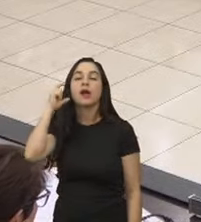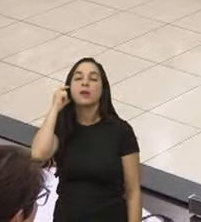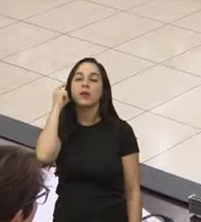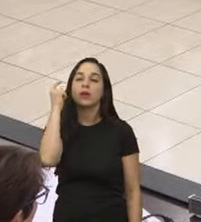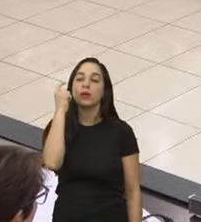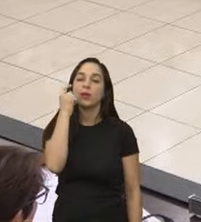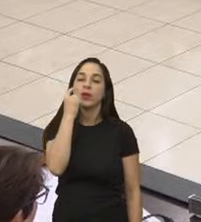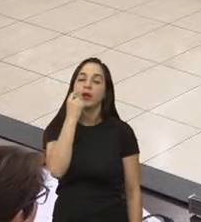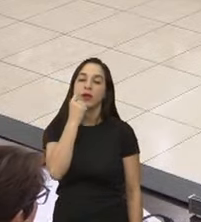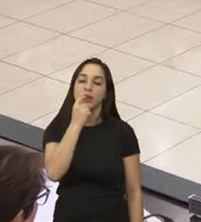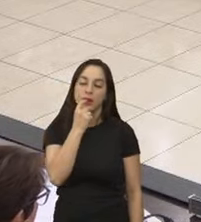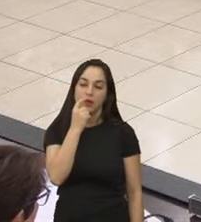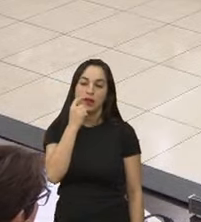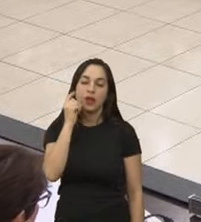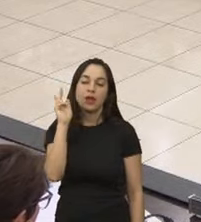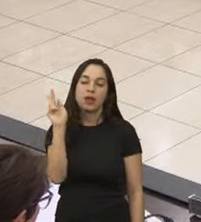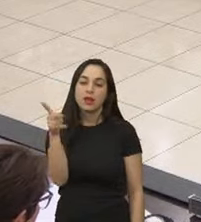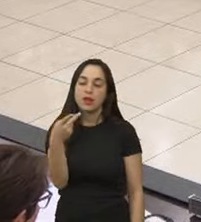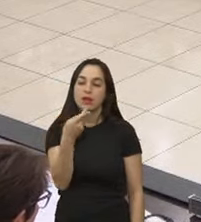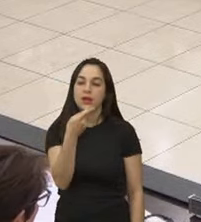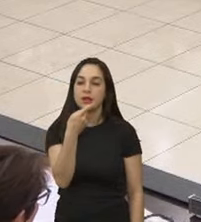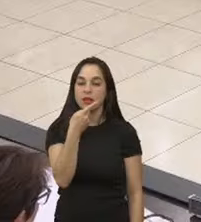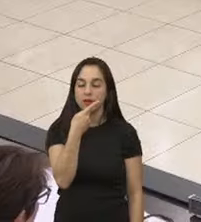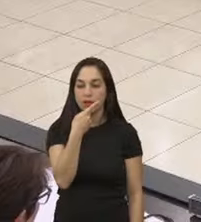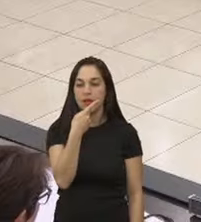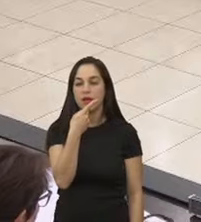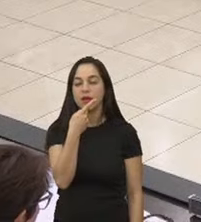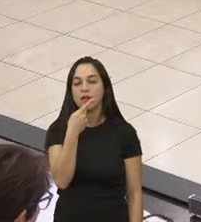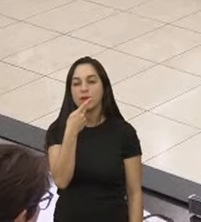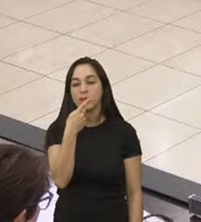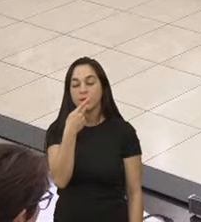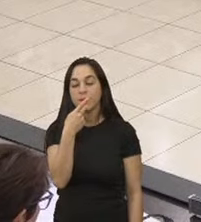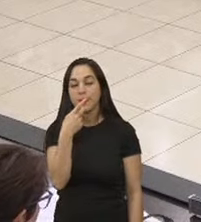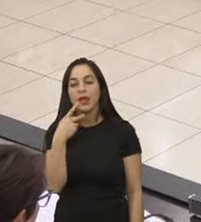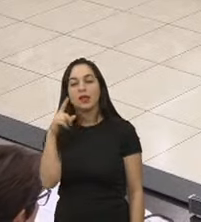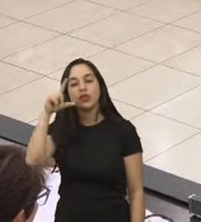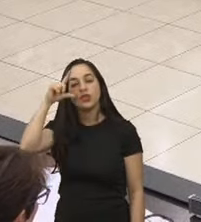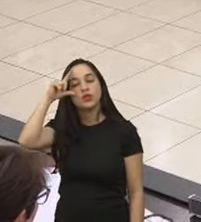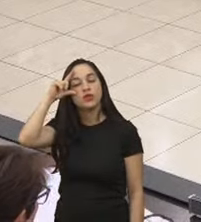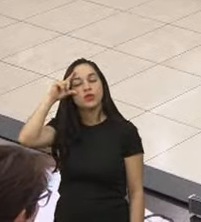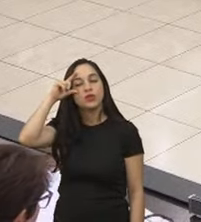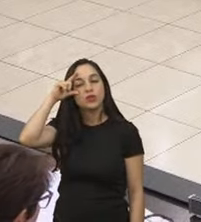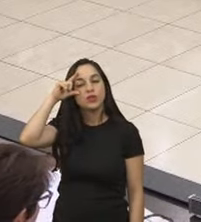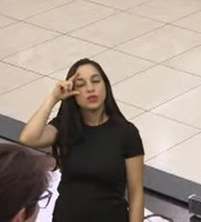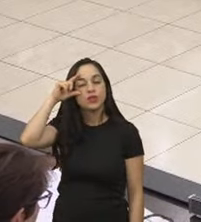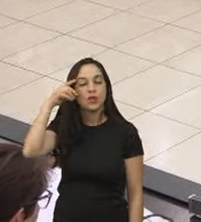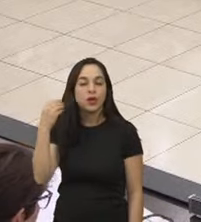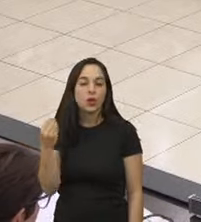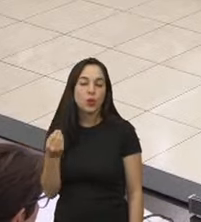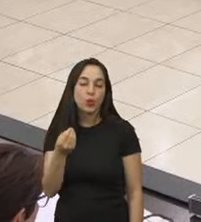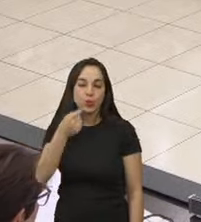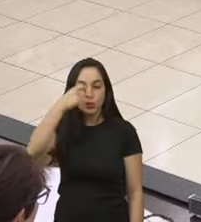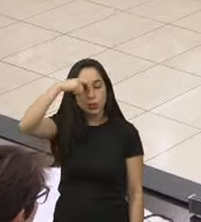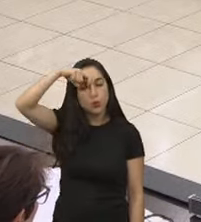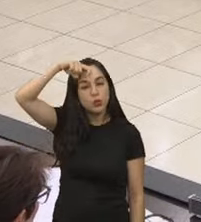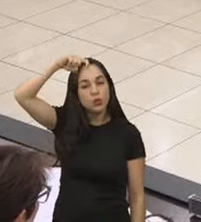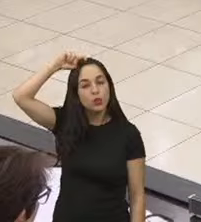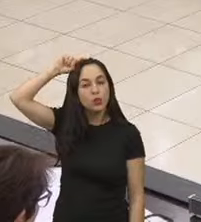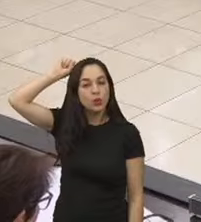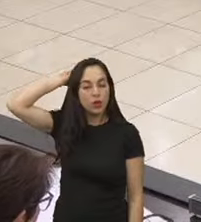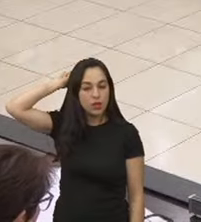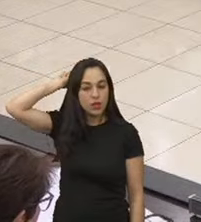Belém. Como voto o vereador Hernani Barreto. Como voto o vereador Jean Araújo. Como voto o vereador Joeques Almeida.